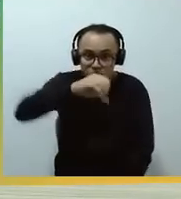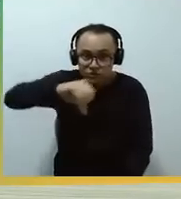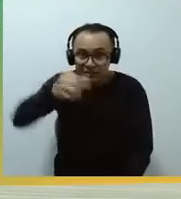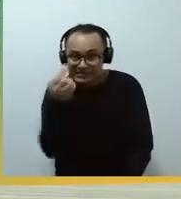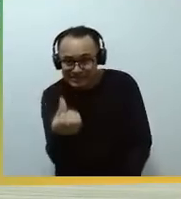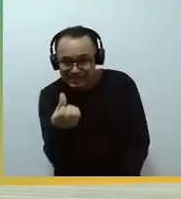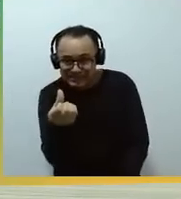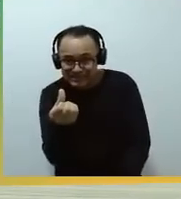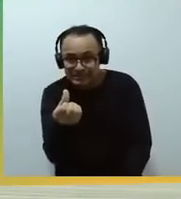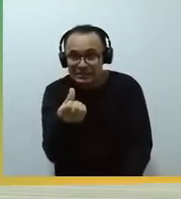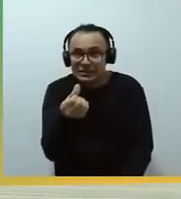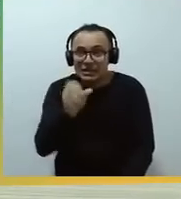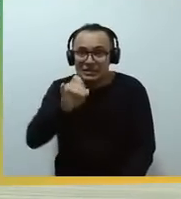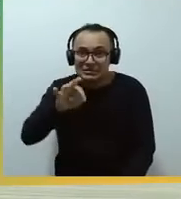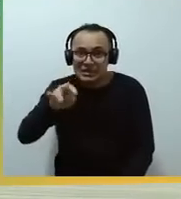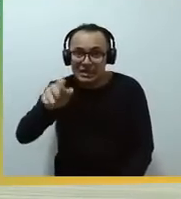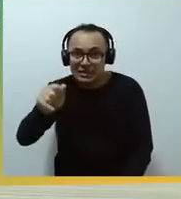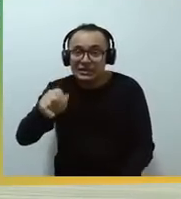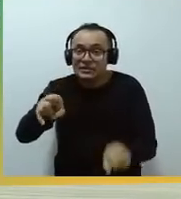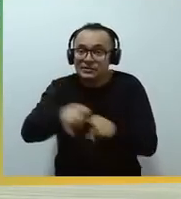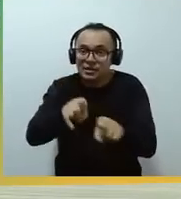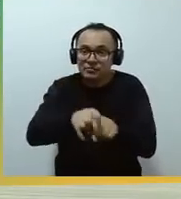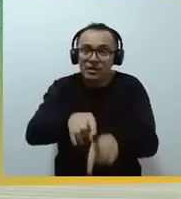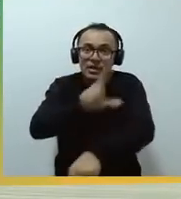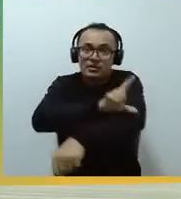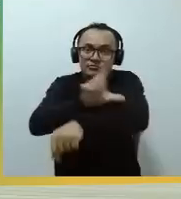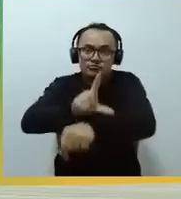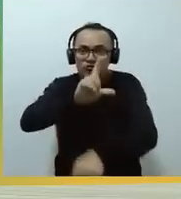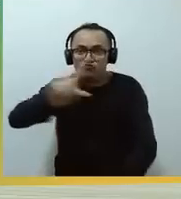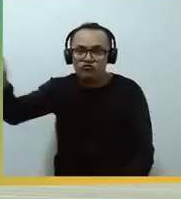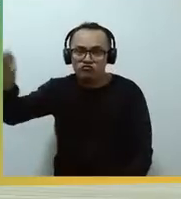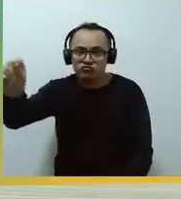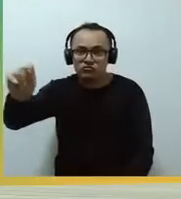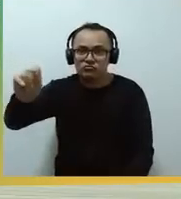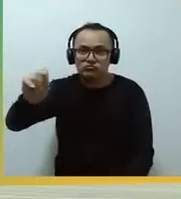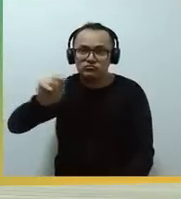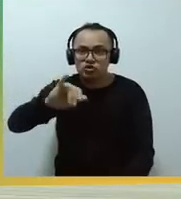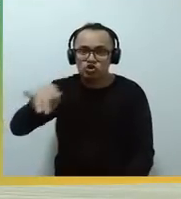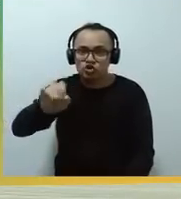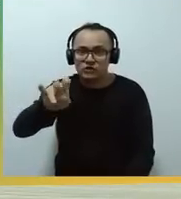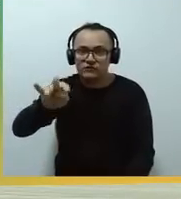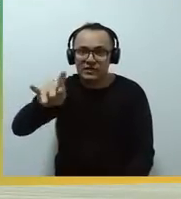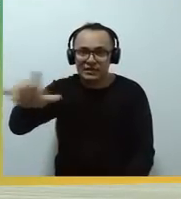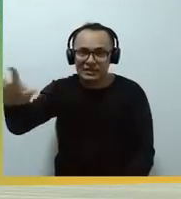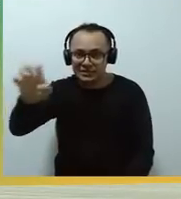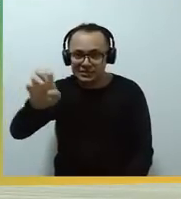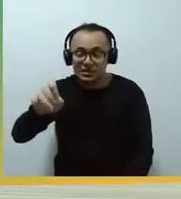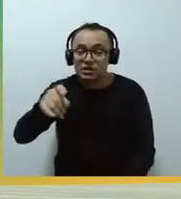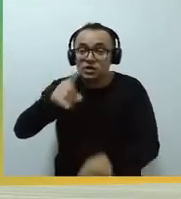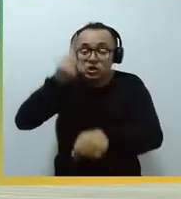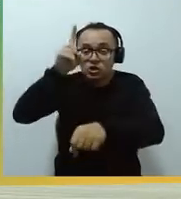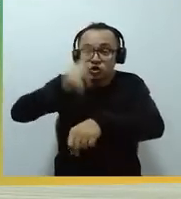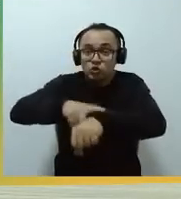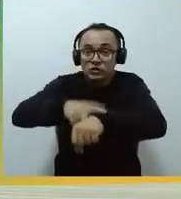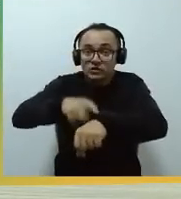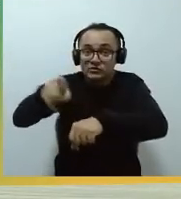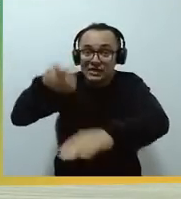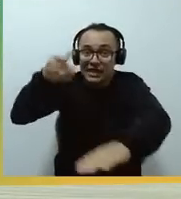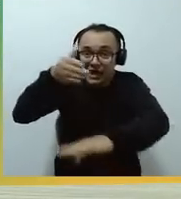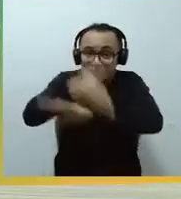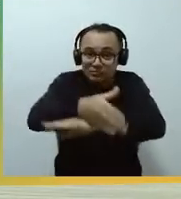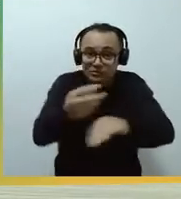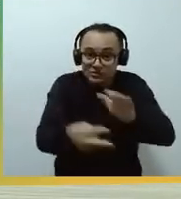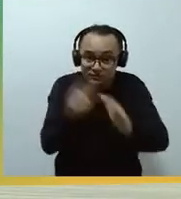1996, a Serrana Engenharia também deixou Lages e ela foi para Joinville. No mesmo dia, exatamente no mesmo dia que você assumiu pela segunda vez o